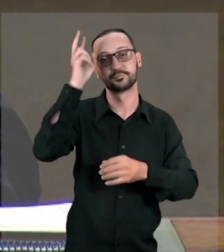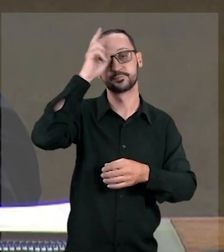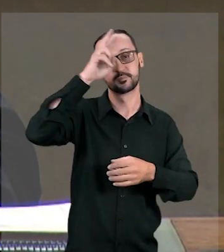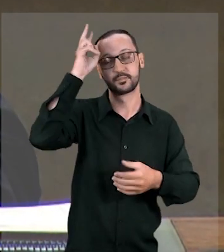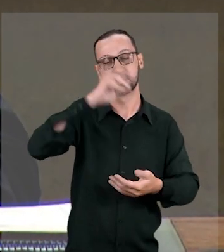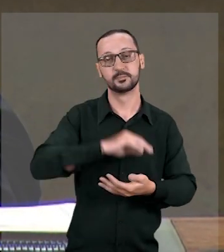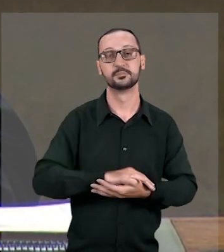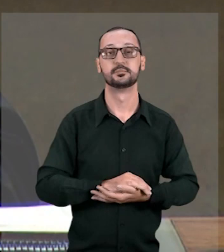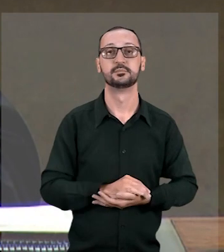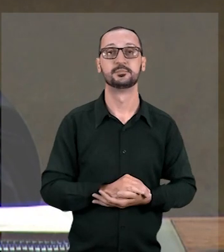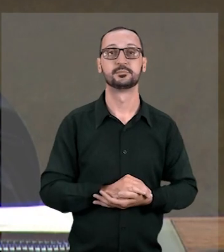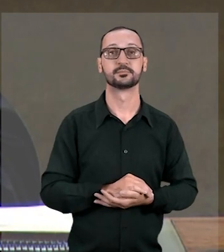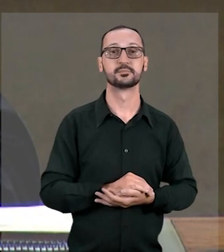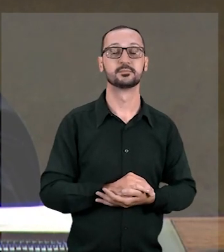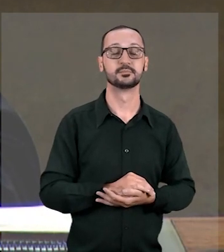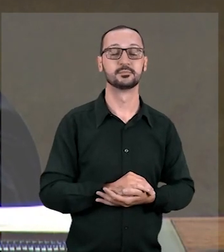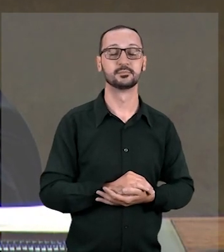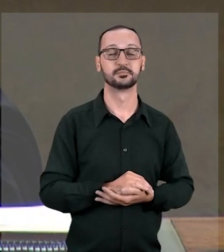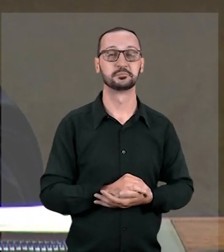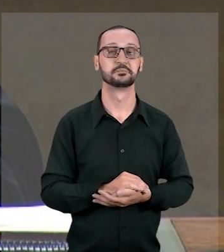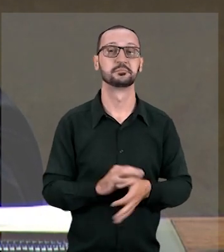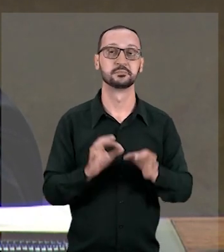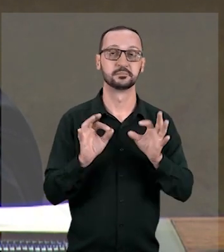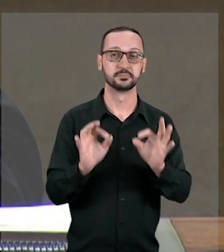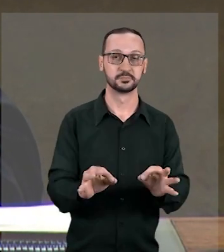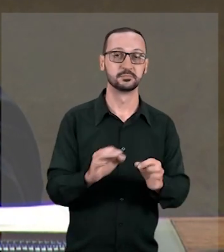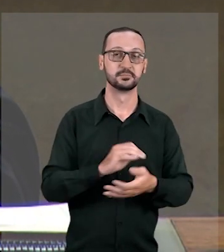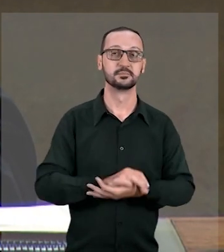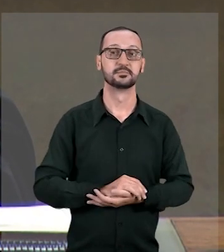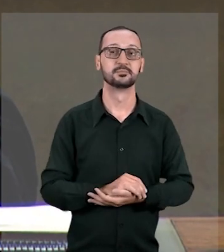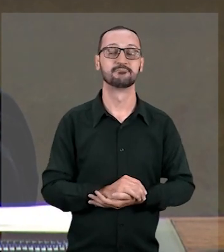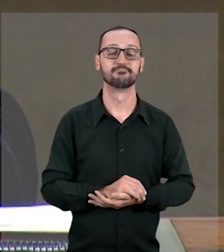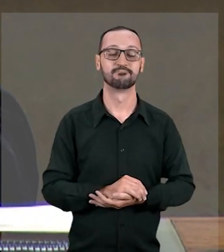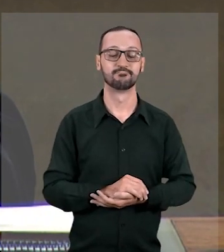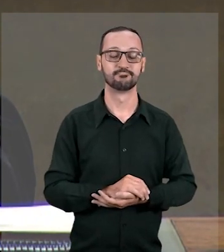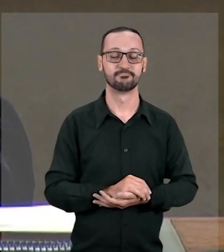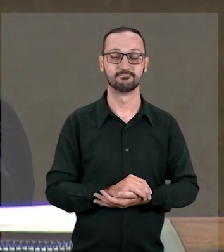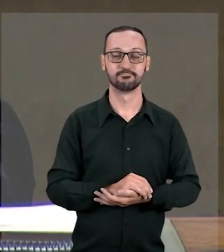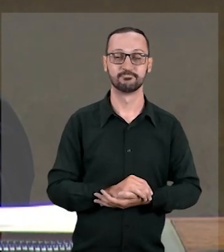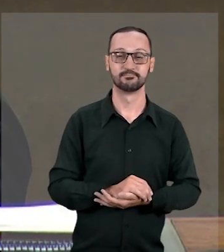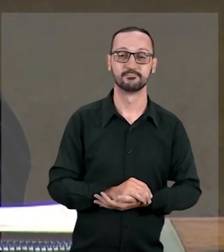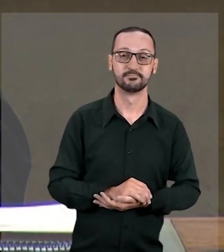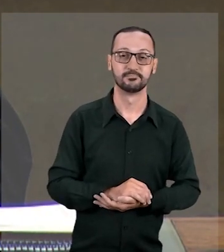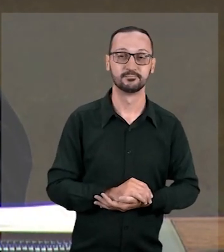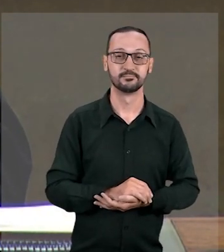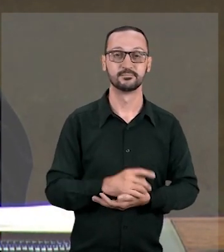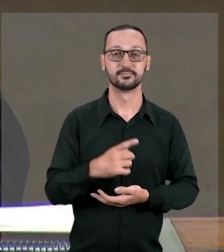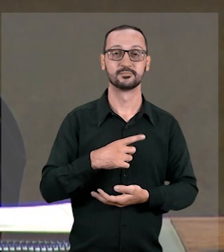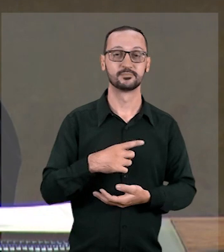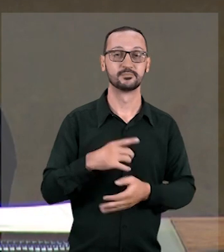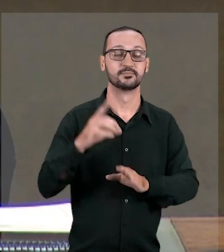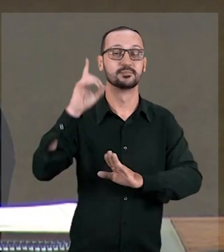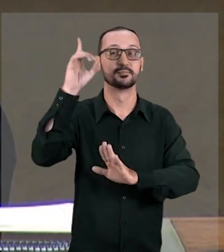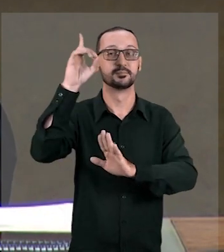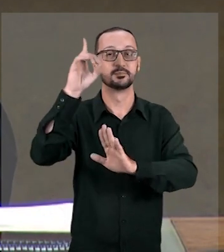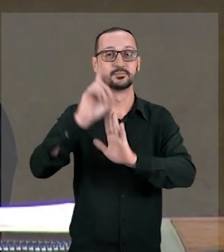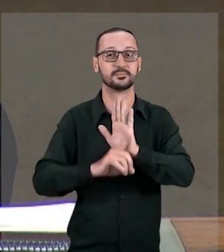na direção certa. Portanto, nós precisamos criar um